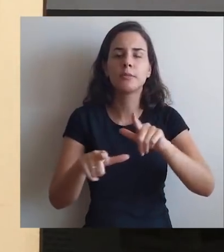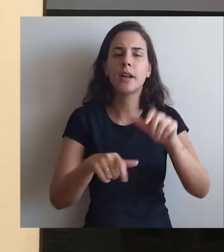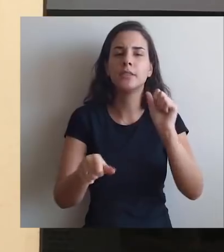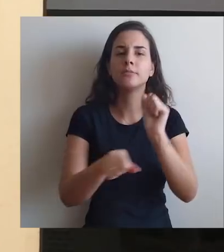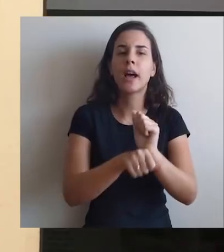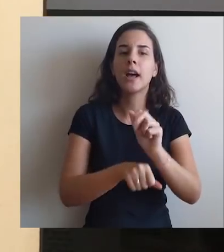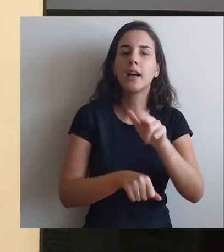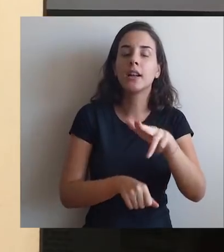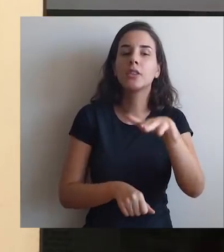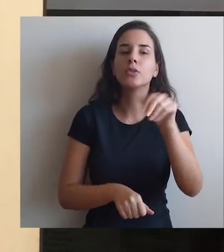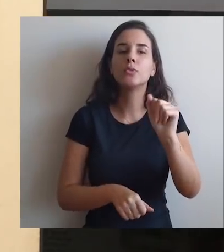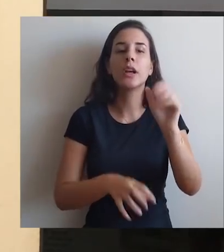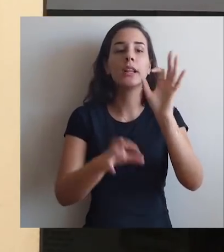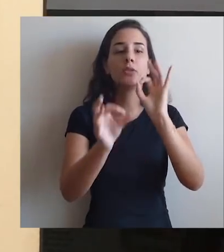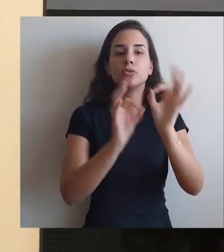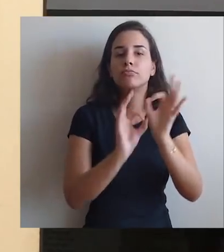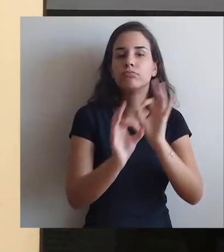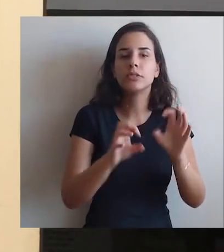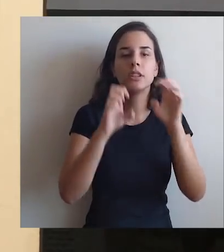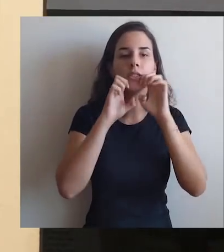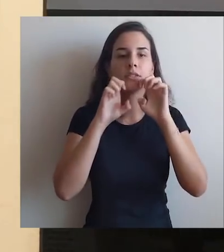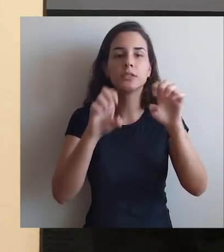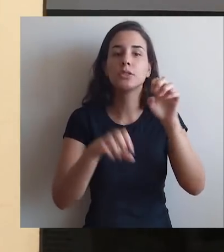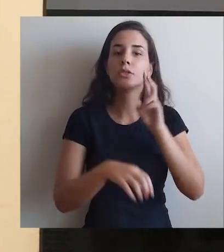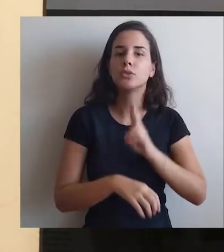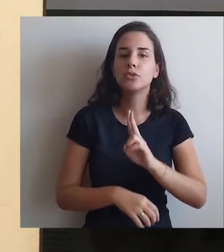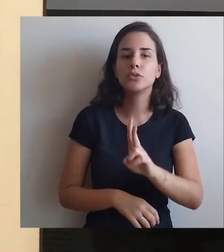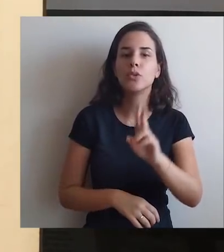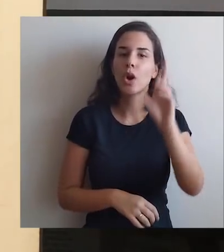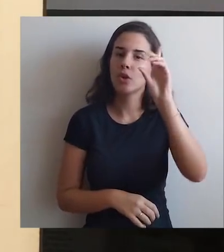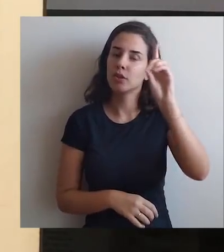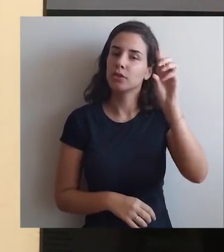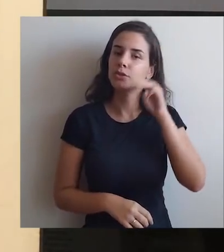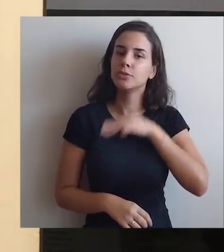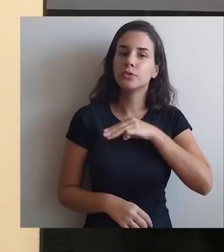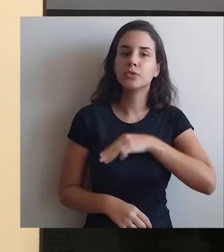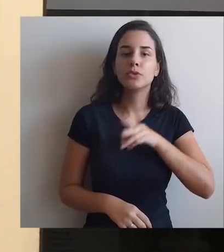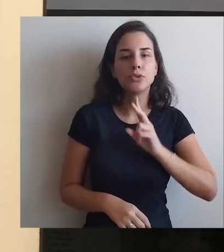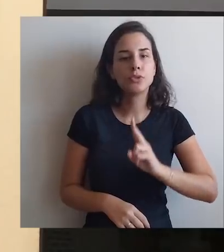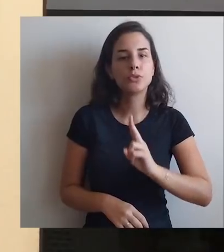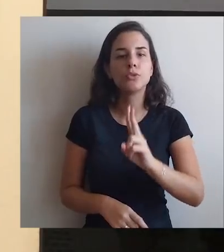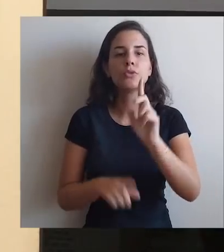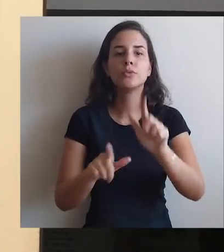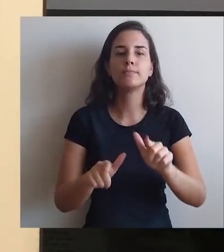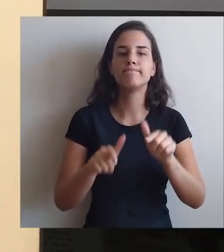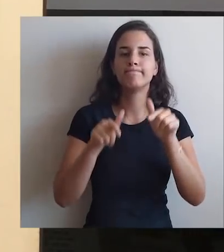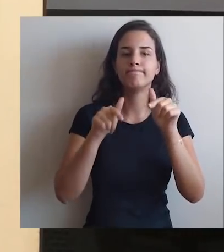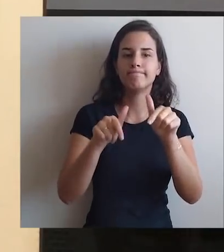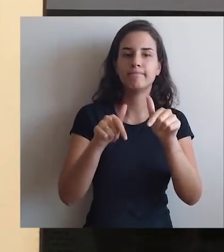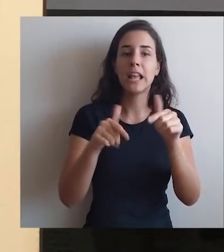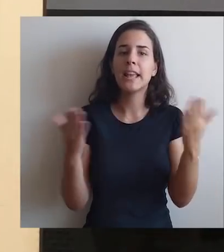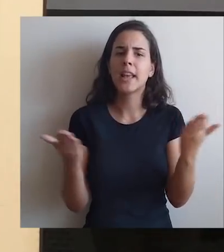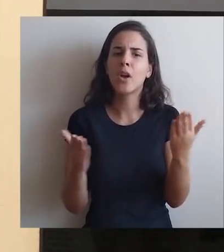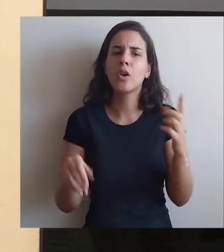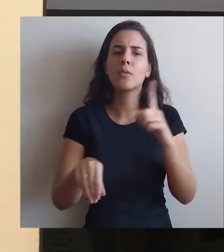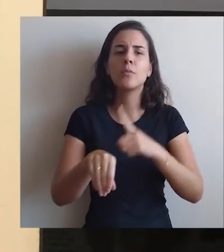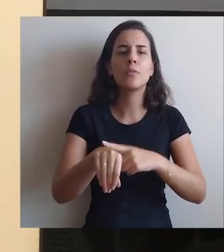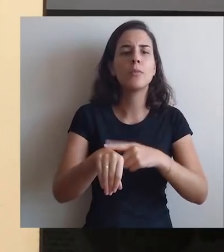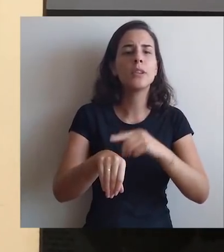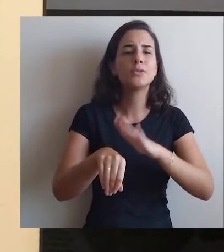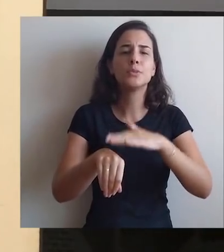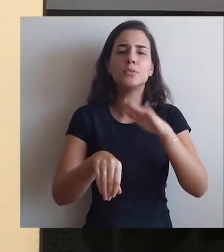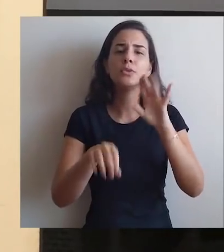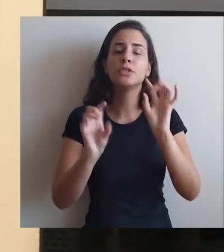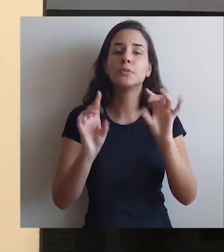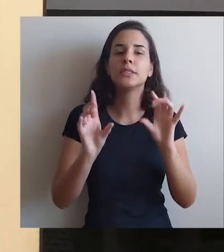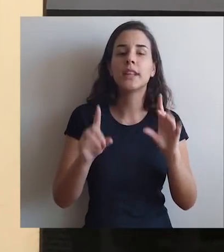tarefa que não para. Então, as ações evangelísticas continuam acontecendo. O Deus de missões continua atuando. E